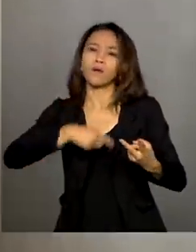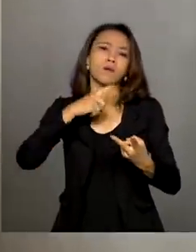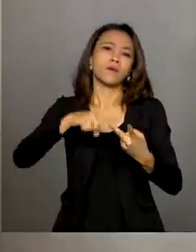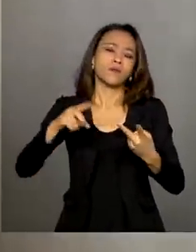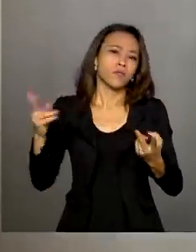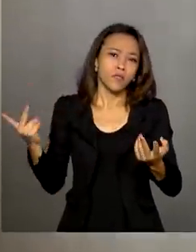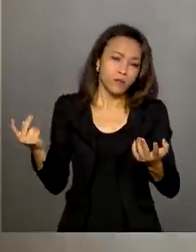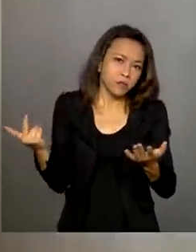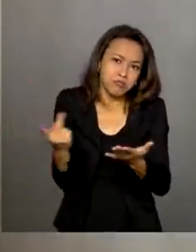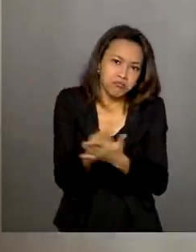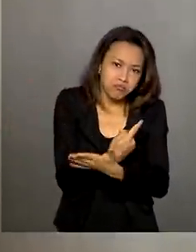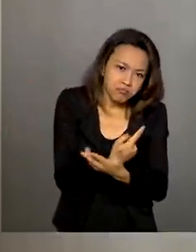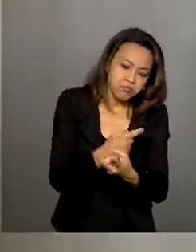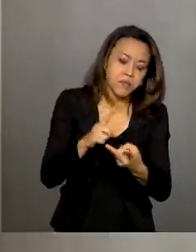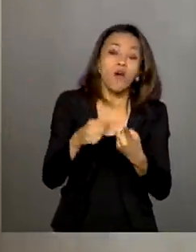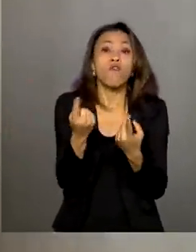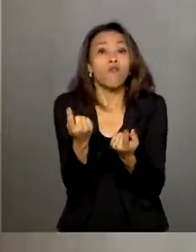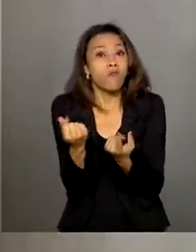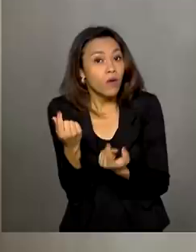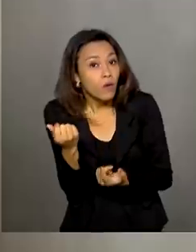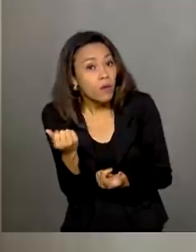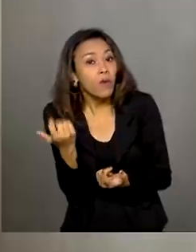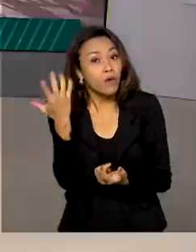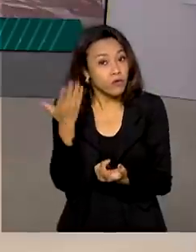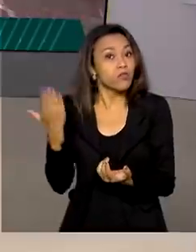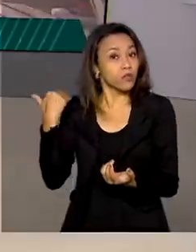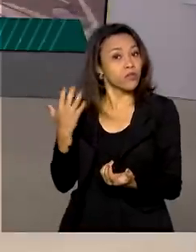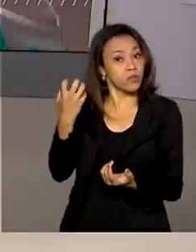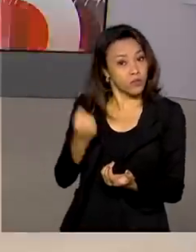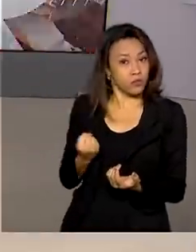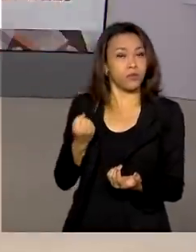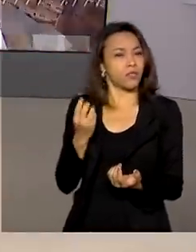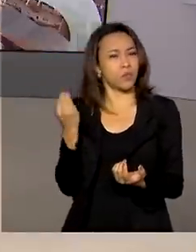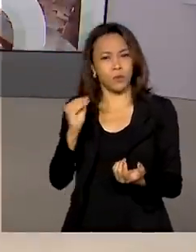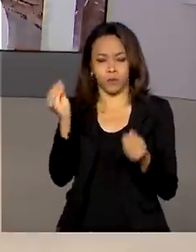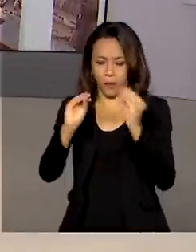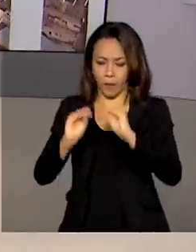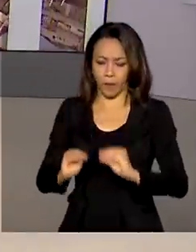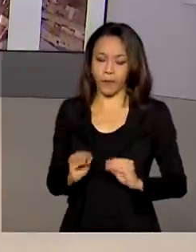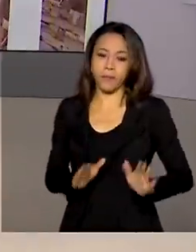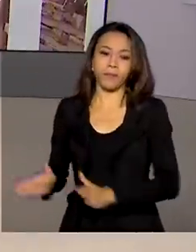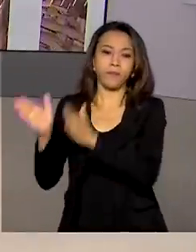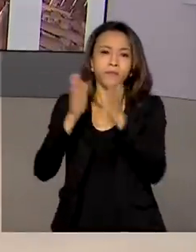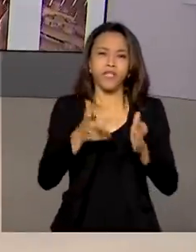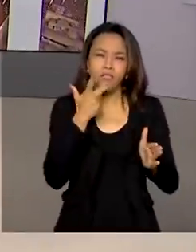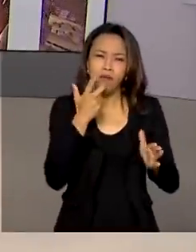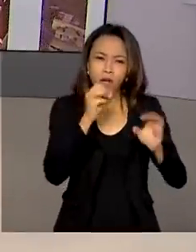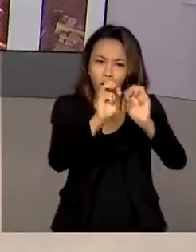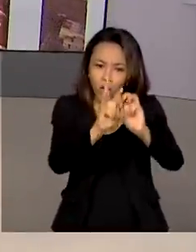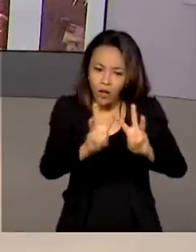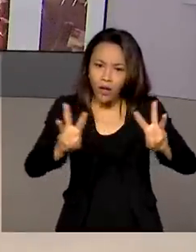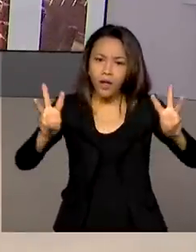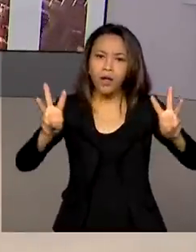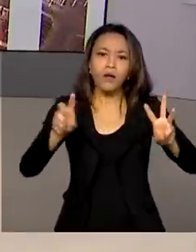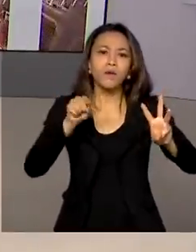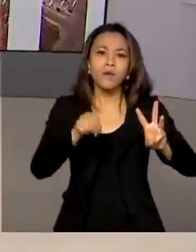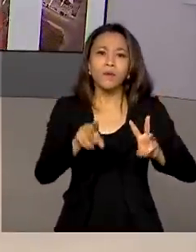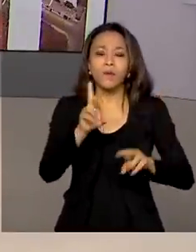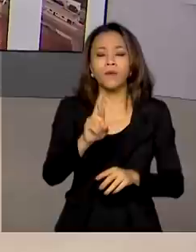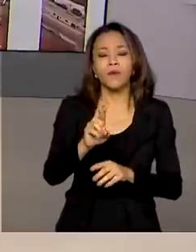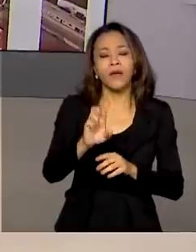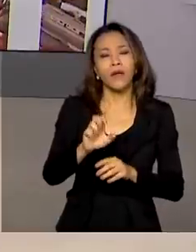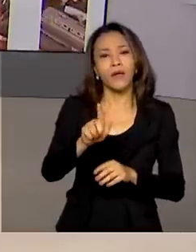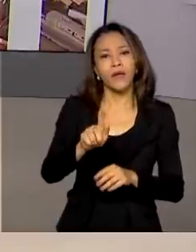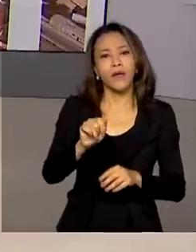o que fazer os valores que constam como recebi Você já ouviu falar da plataforma registrato